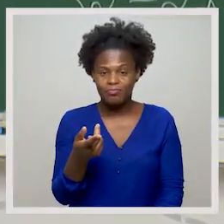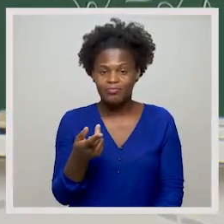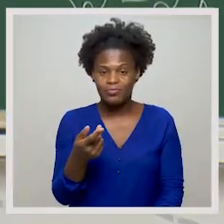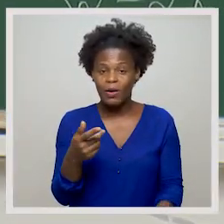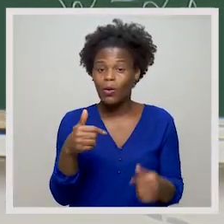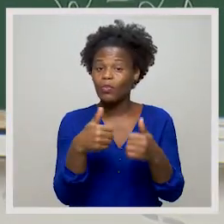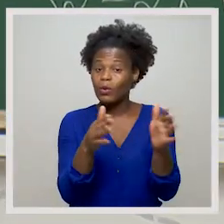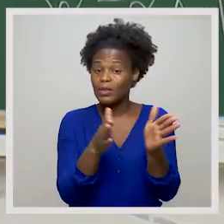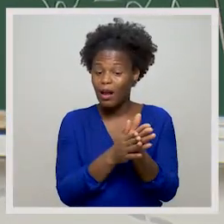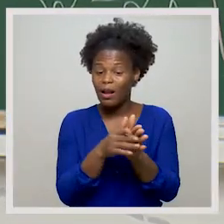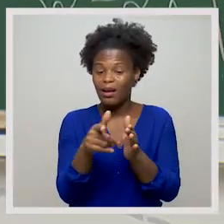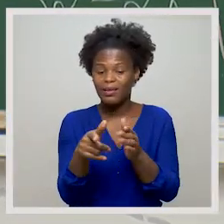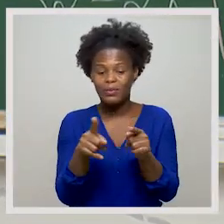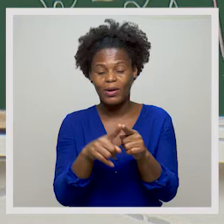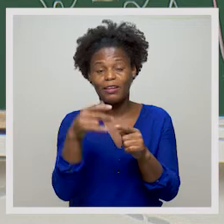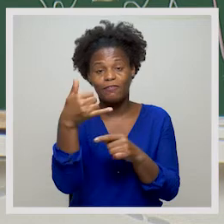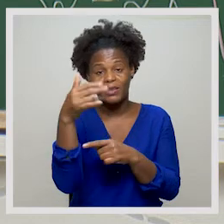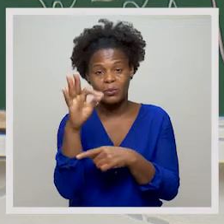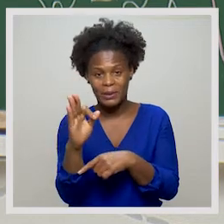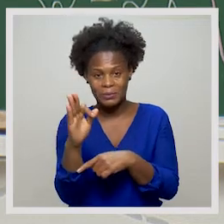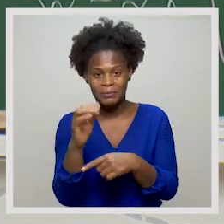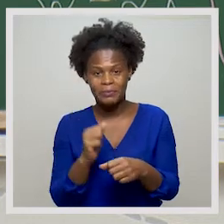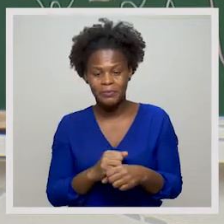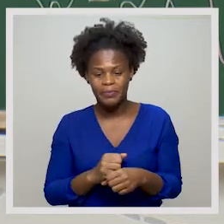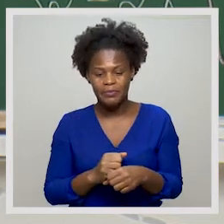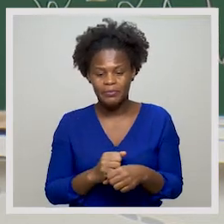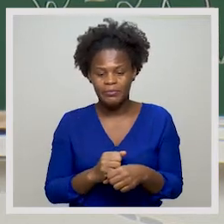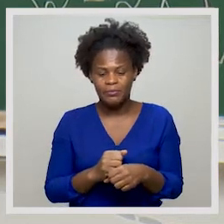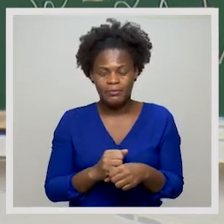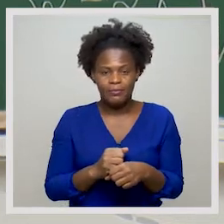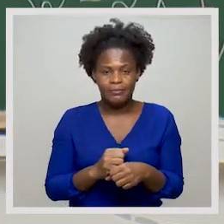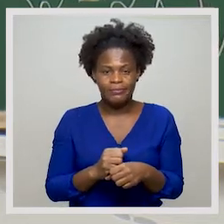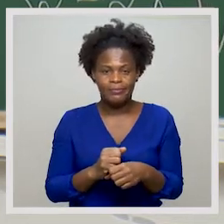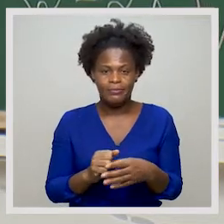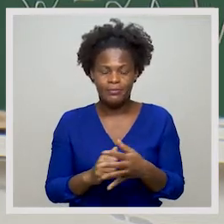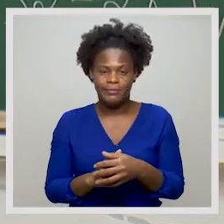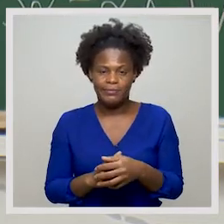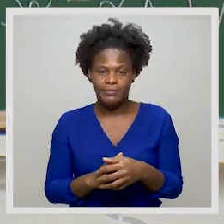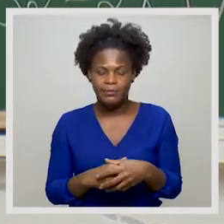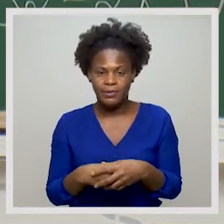à amplitude total, que neste caso é 24.